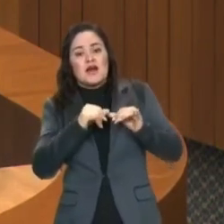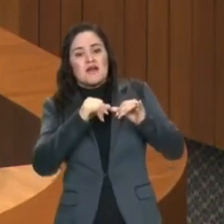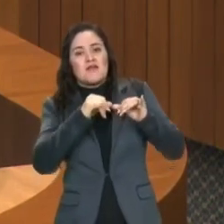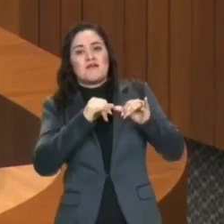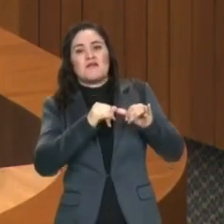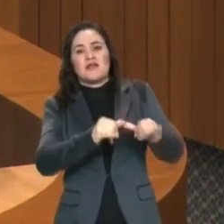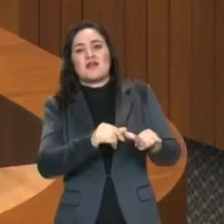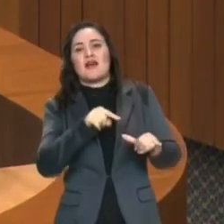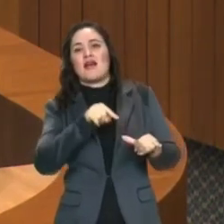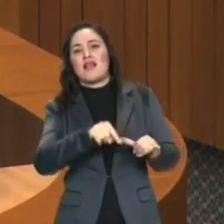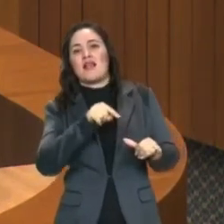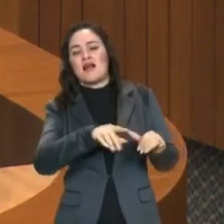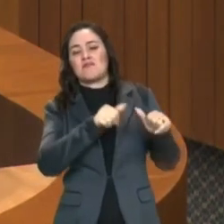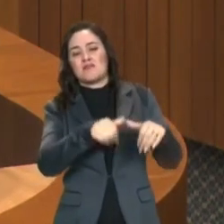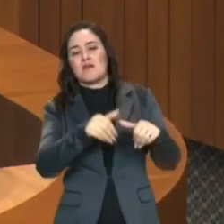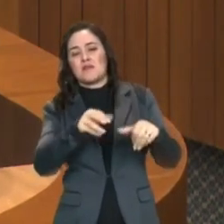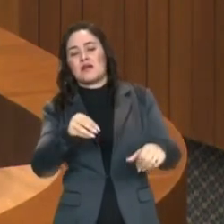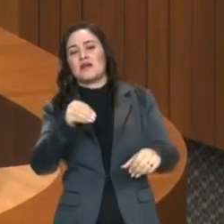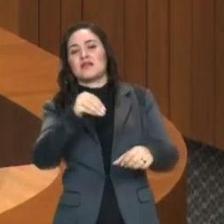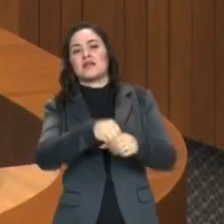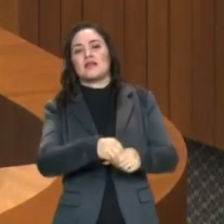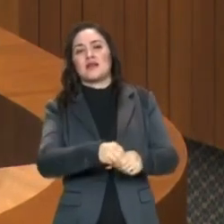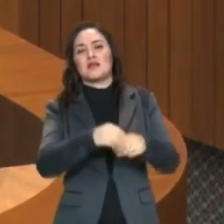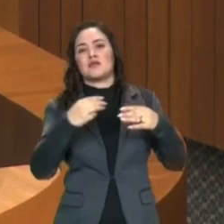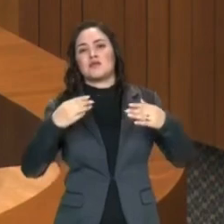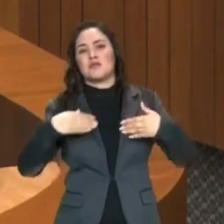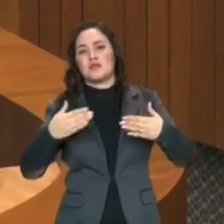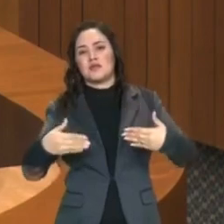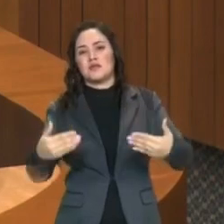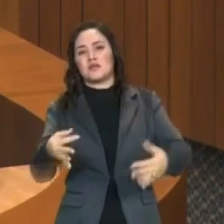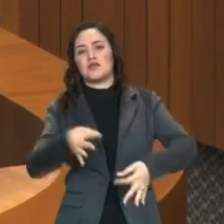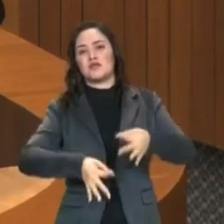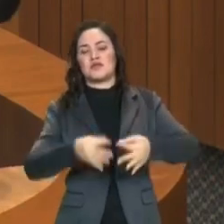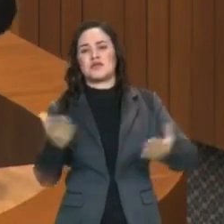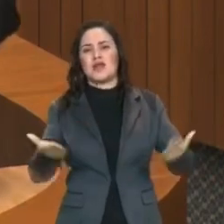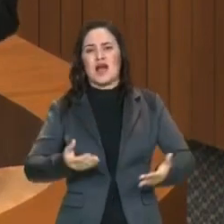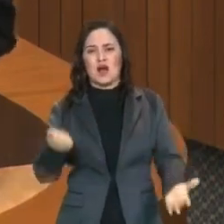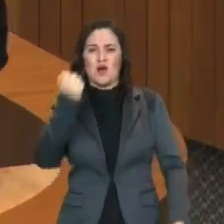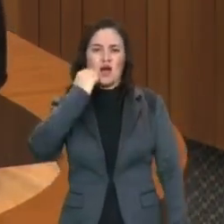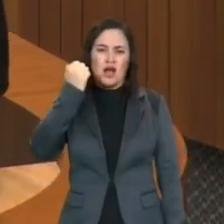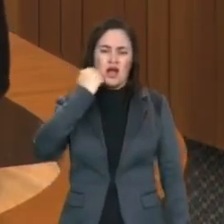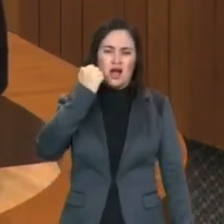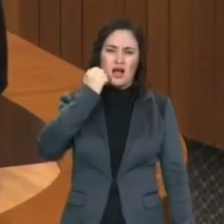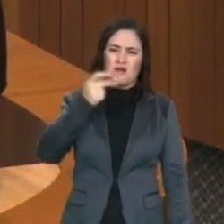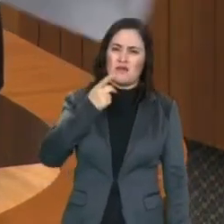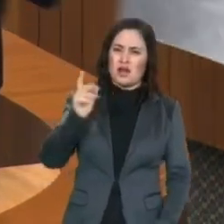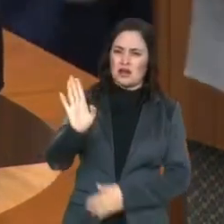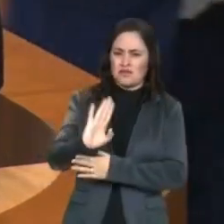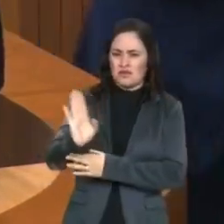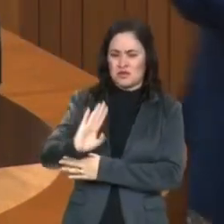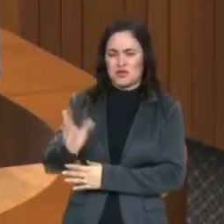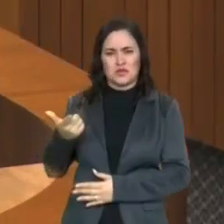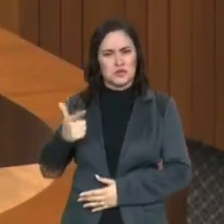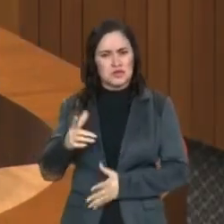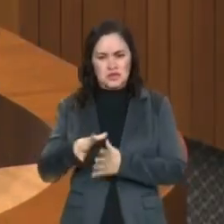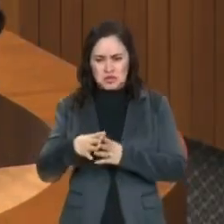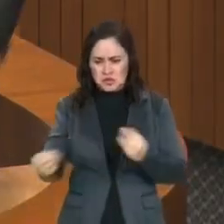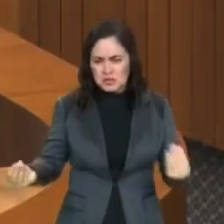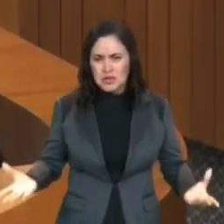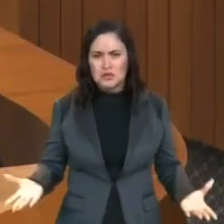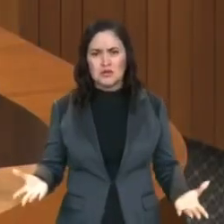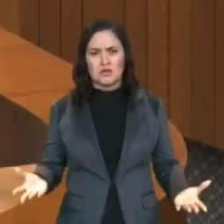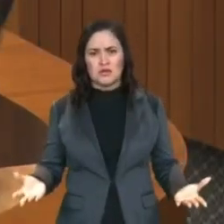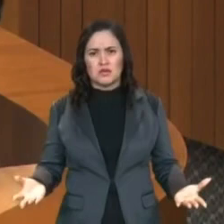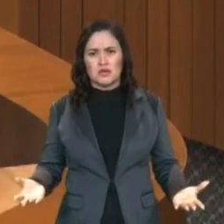deputada Mical, de dizer que não tem imagem. Um cabra safado desse que foi para a televisão